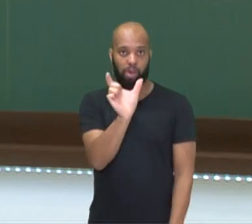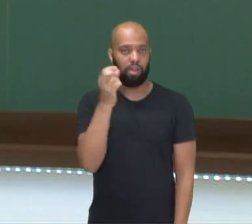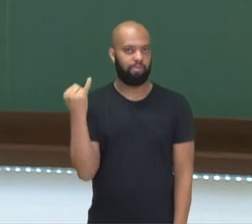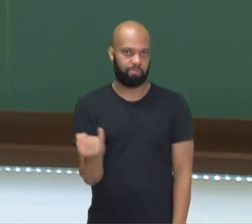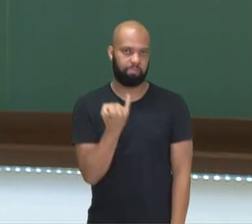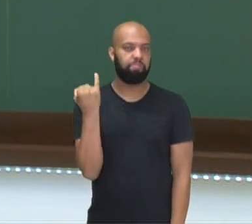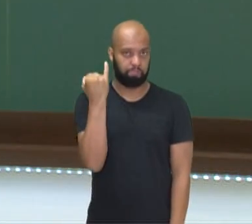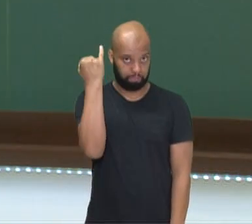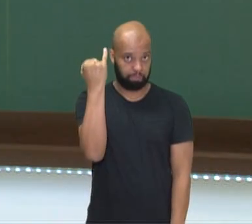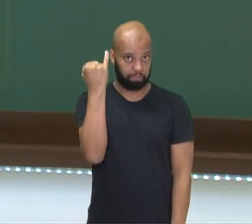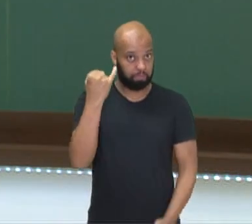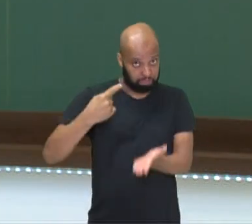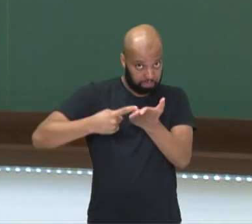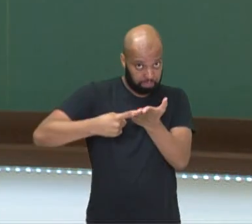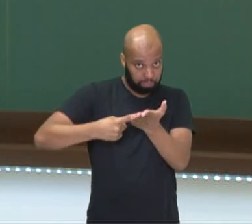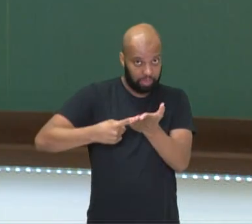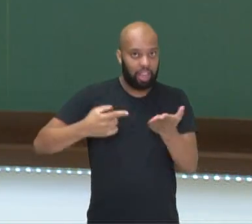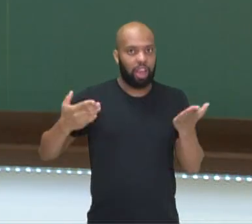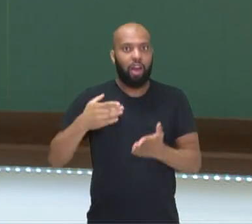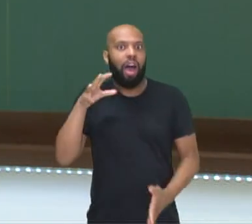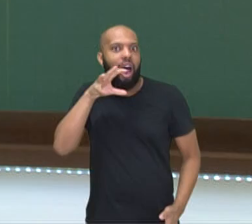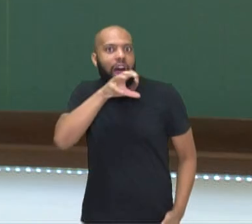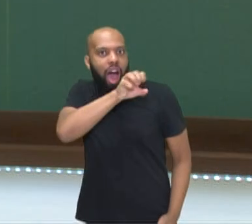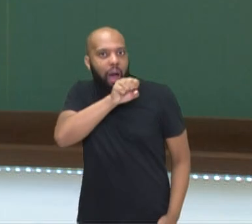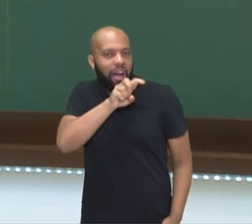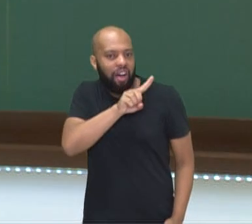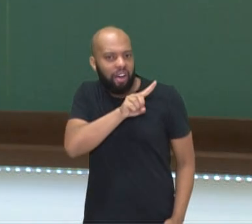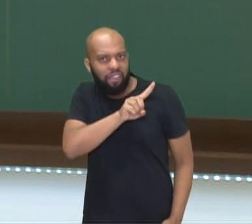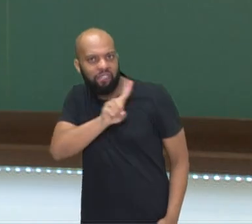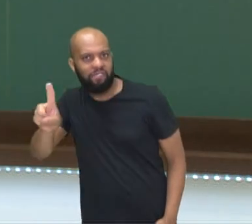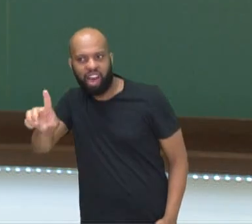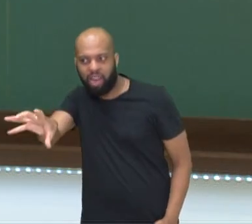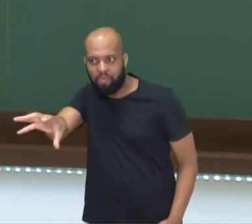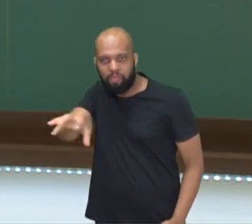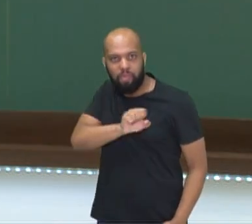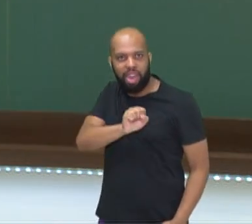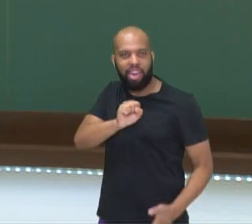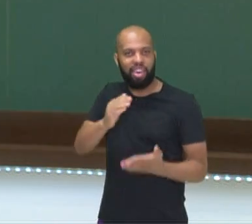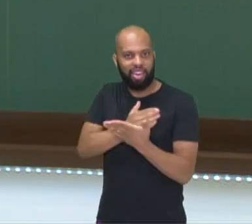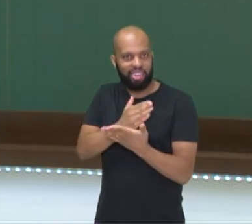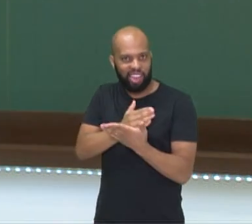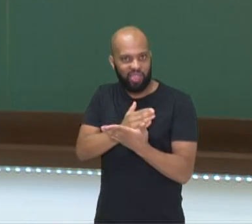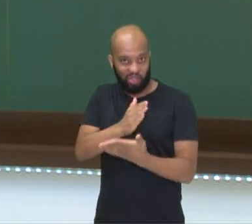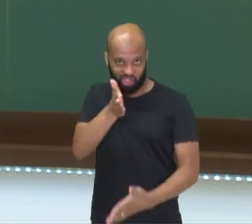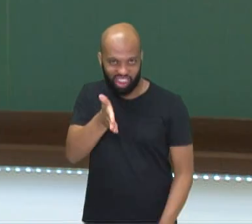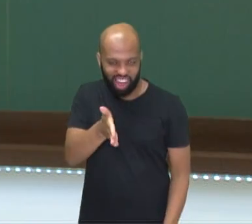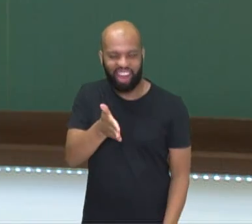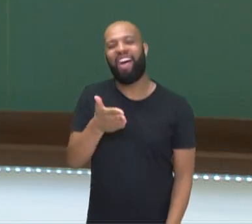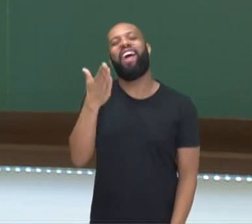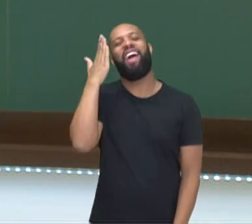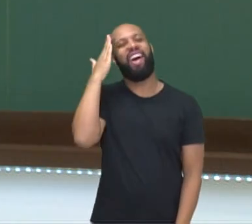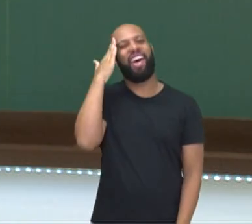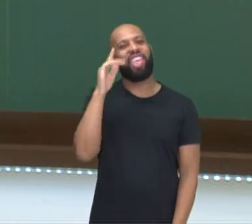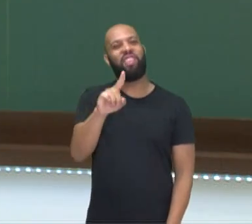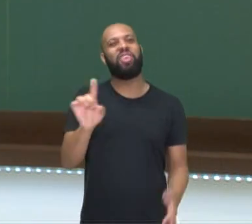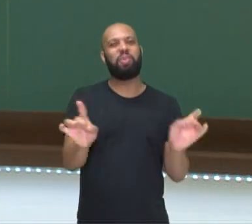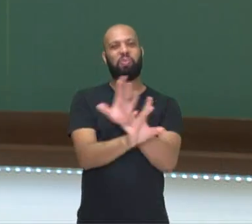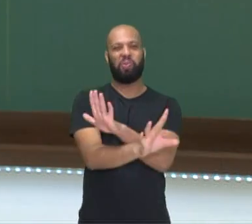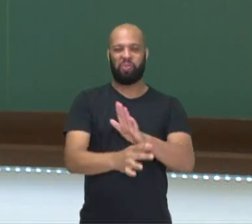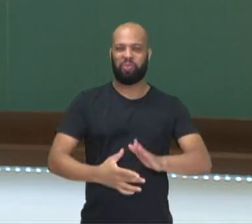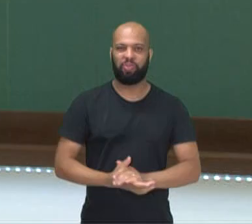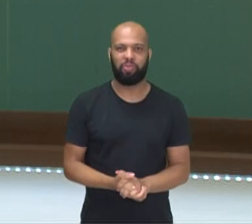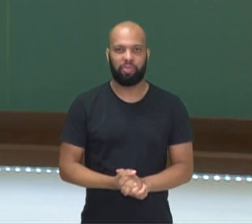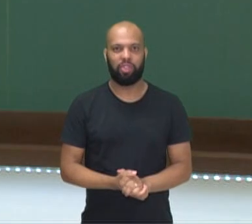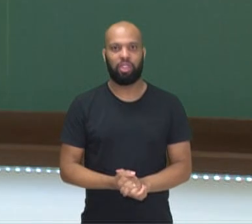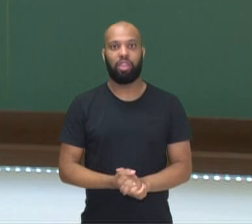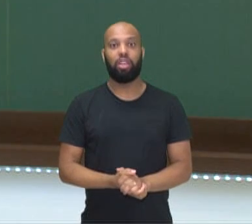tal? Vamos fazer isso? Então eu vou te dar uns segundinhos. Corre lá! Pega o seu caderno. Pegou, né? Eu sabia. Você já estava com eles em mãos. E o